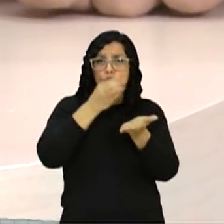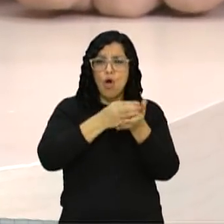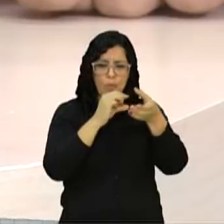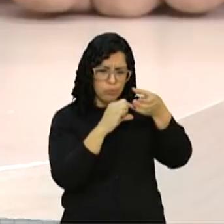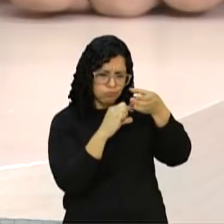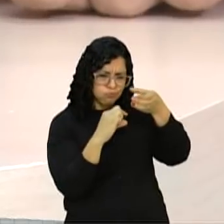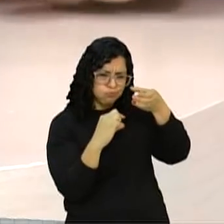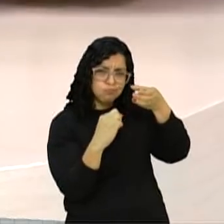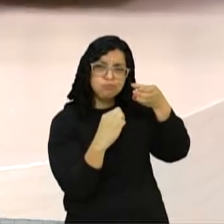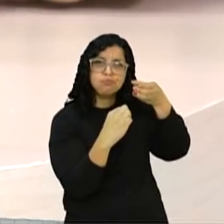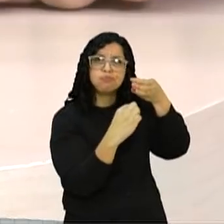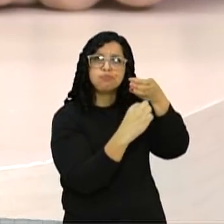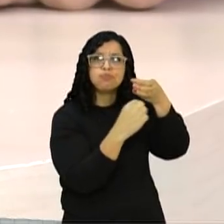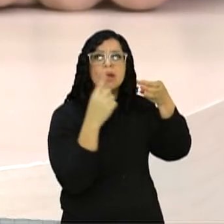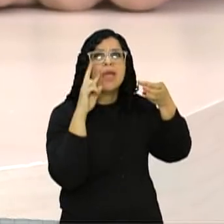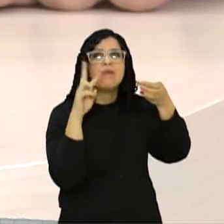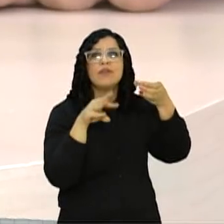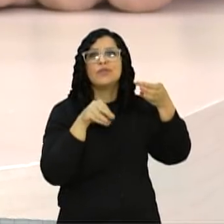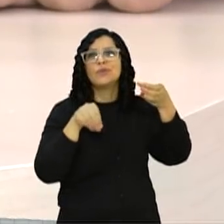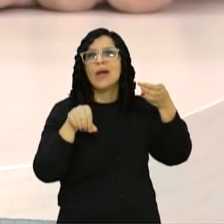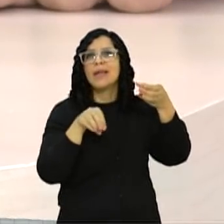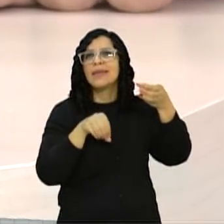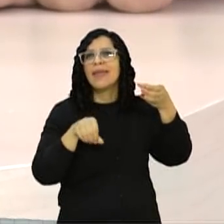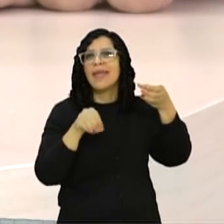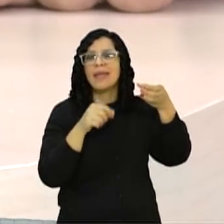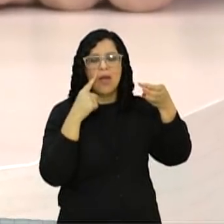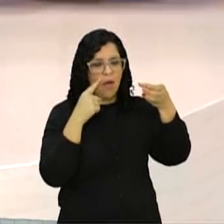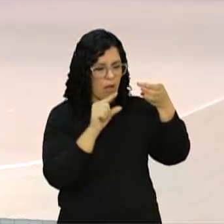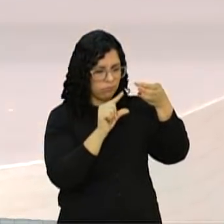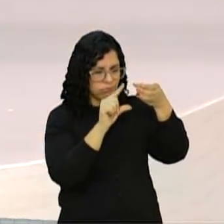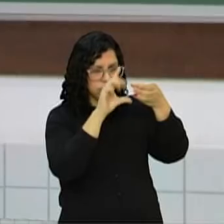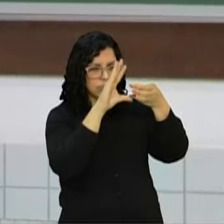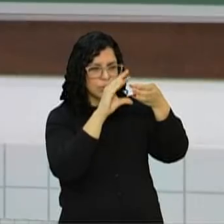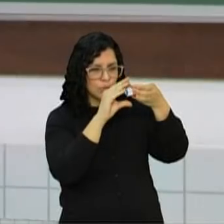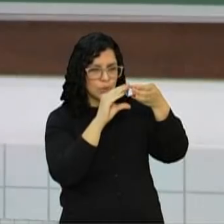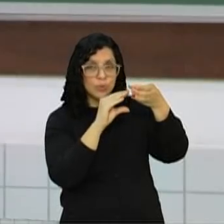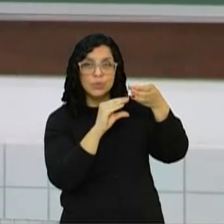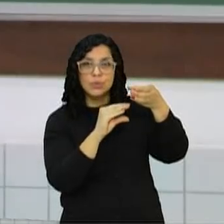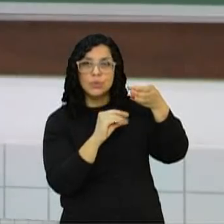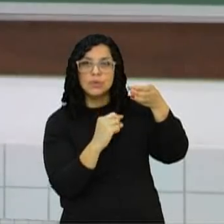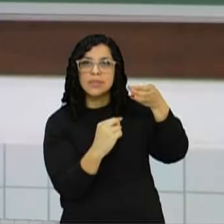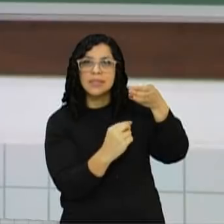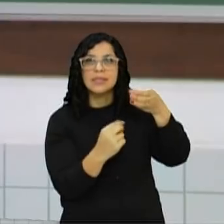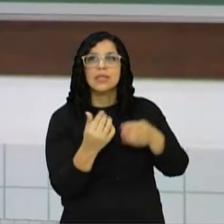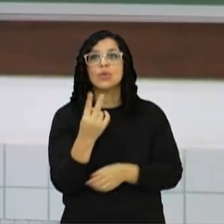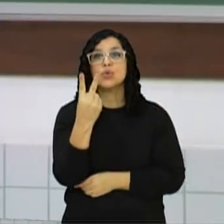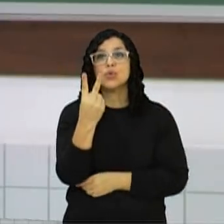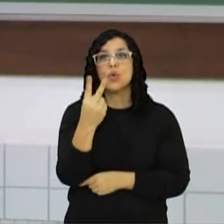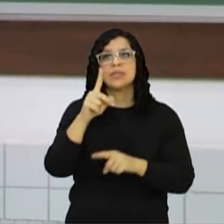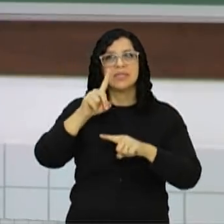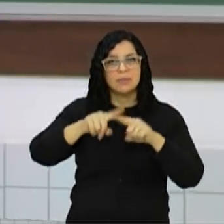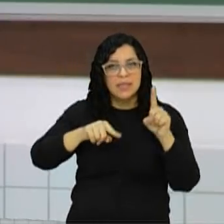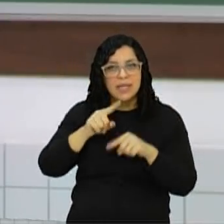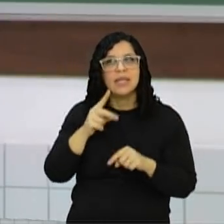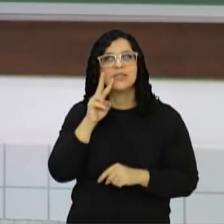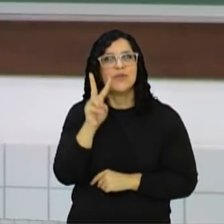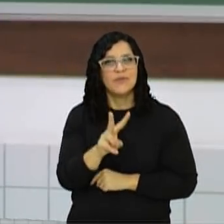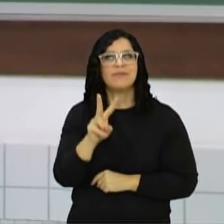eu estou vendo, olha aqui que legal, eu estou vendo a areia depositada. Vejo 2 coisas,